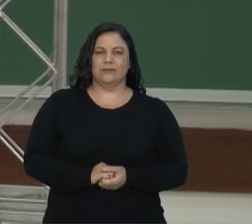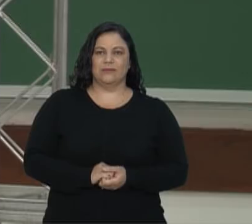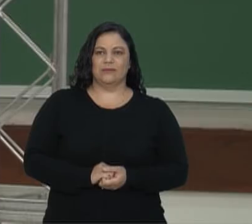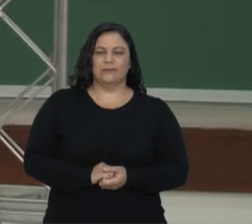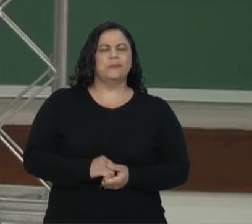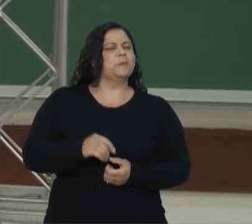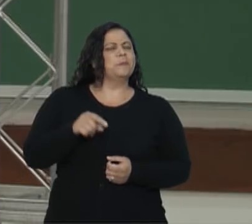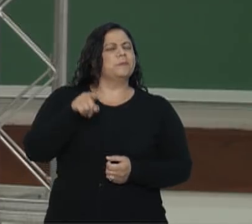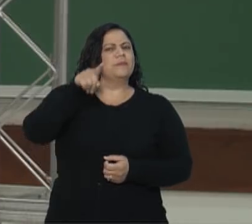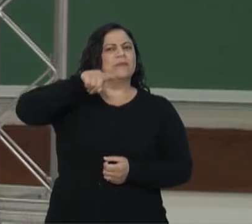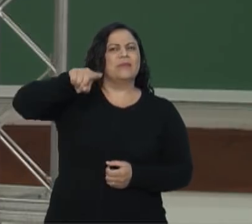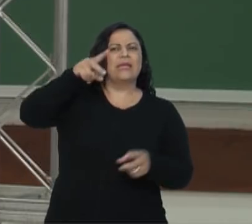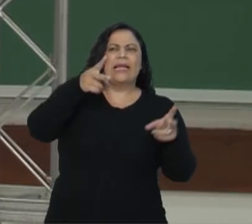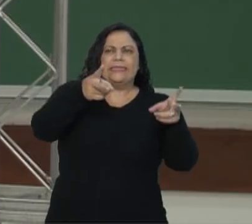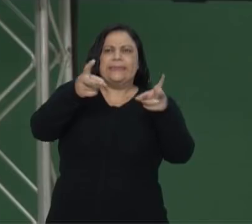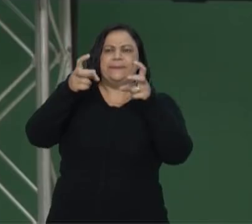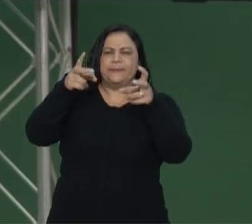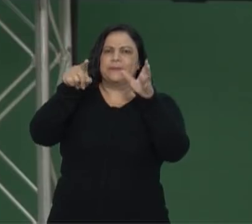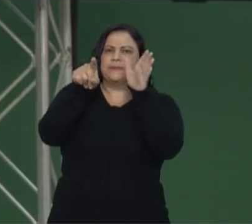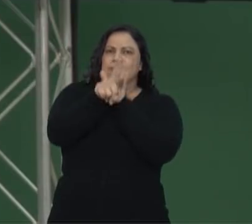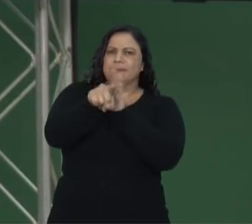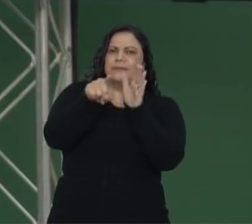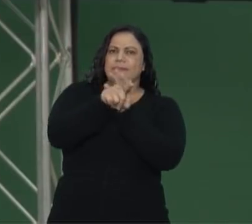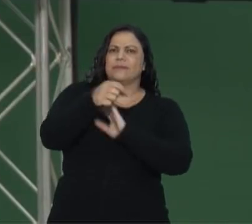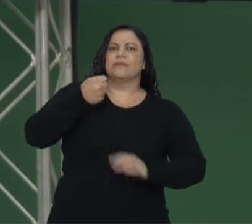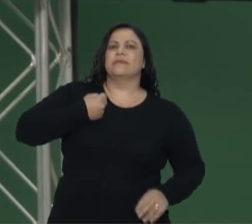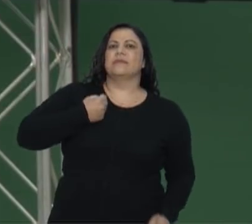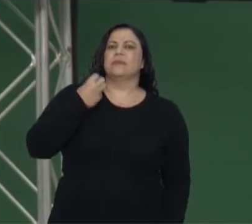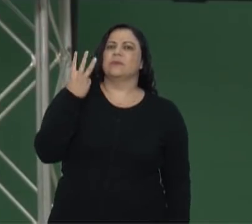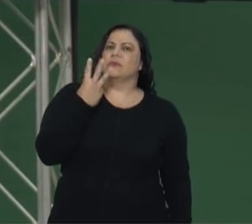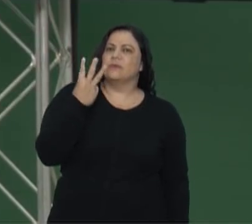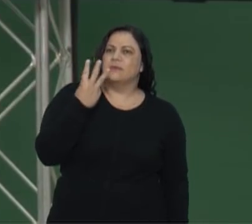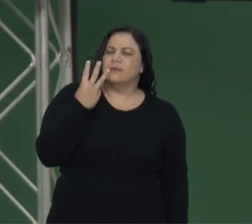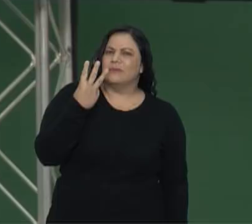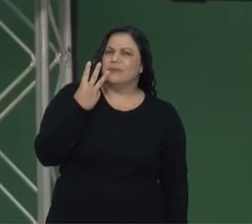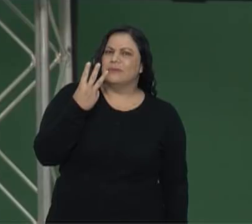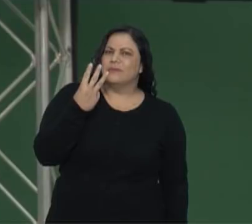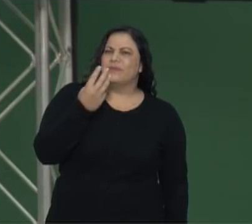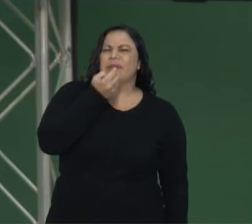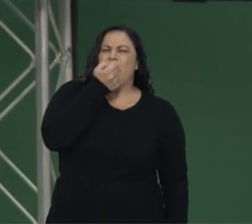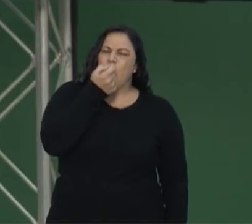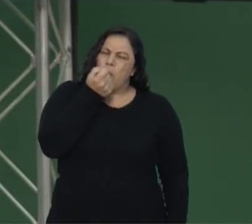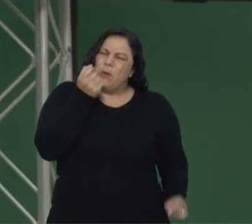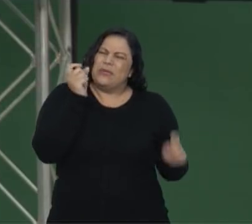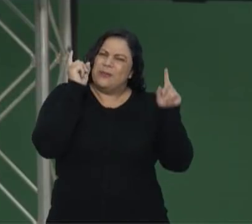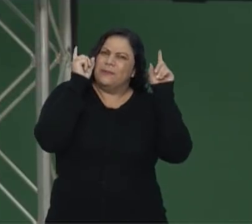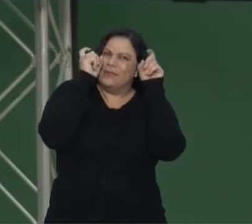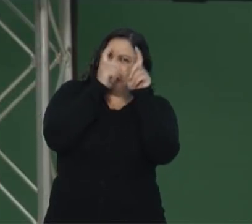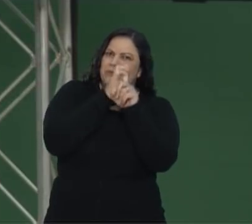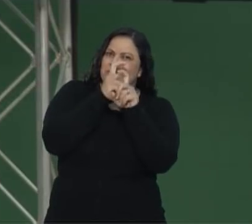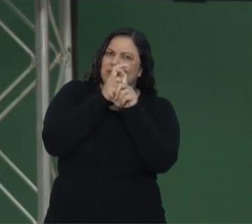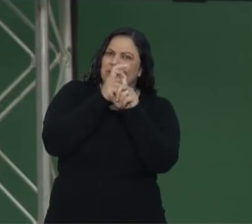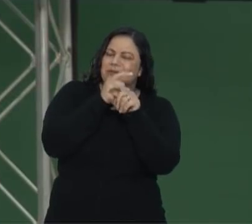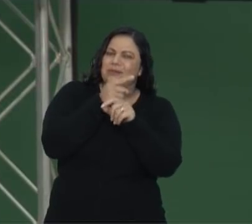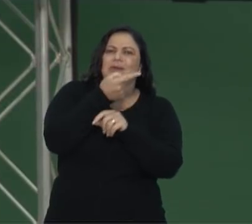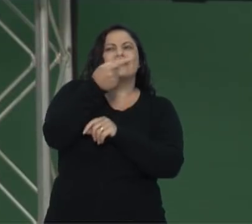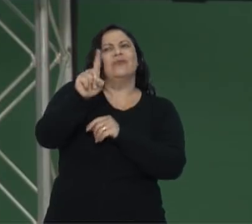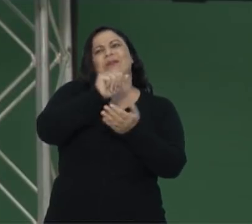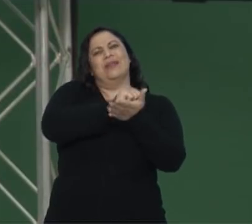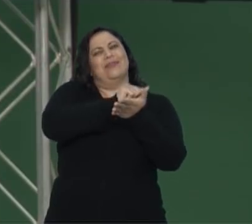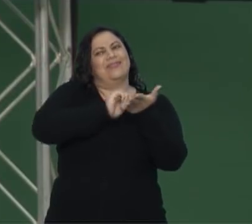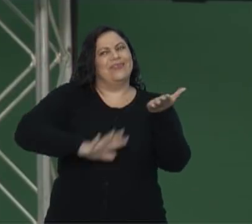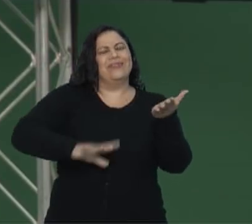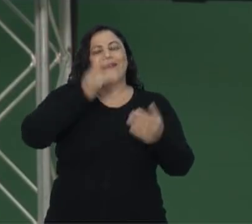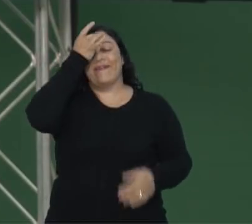Vocês perceberam que esse quiz, o número 3, é um pouquinho mais trabalhoso? Vocês pensam que é só exercício fácil para